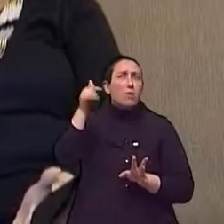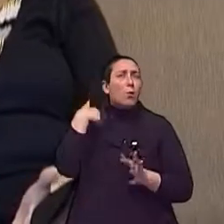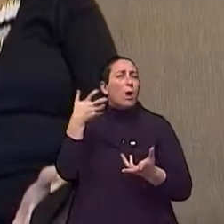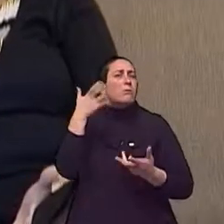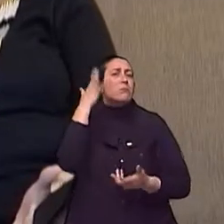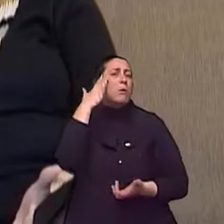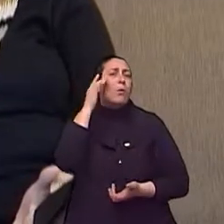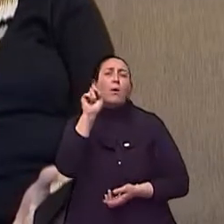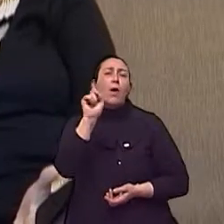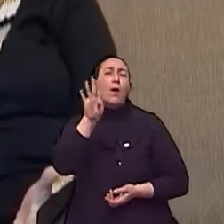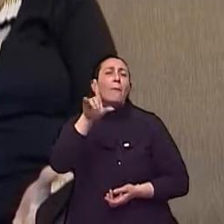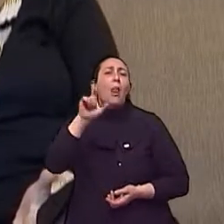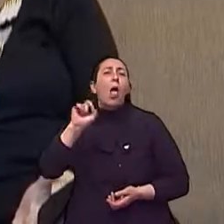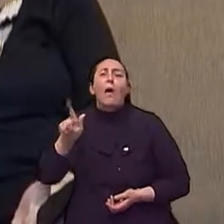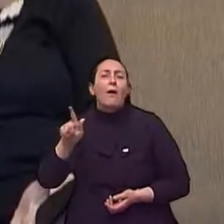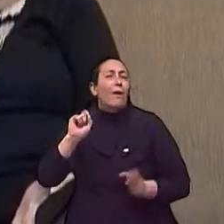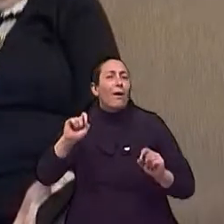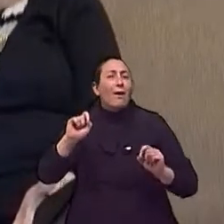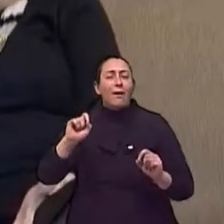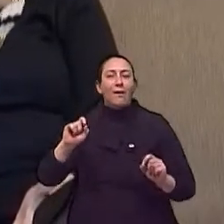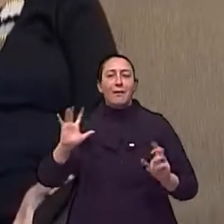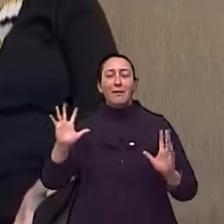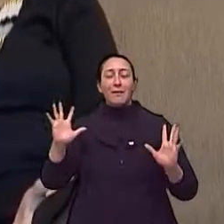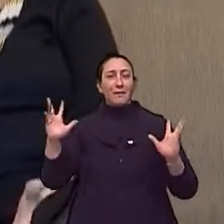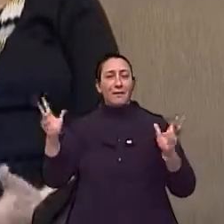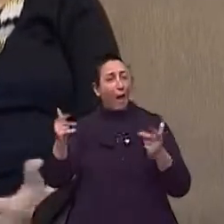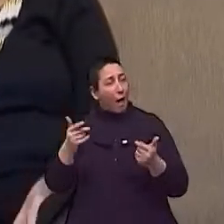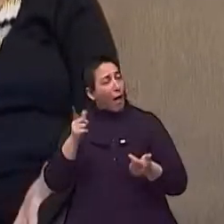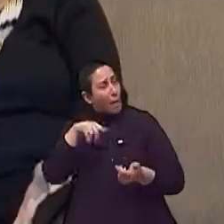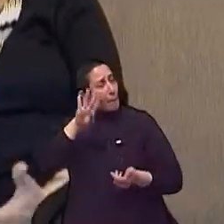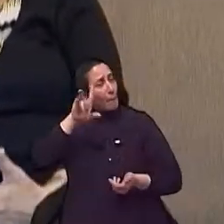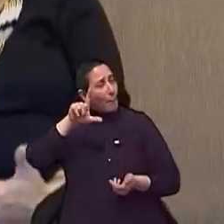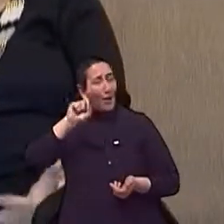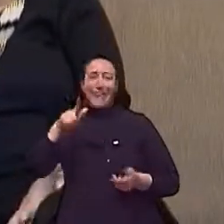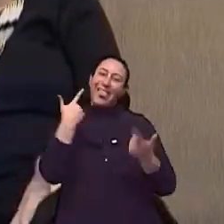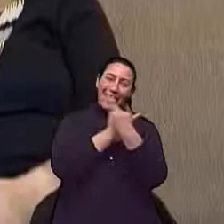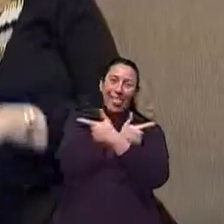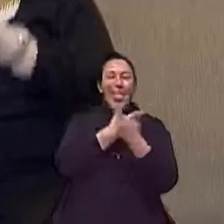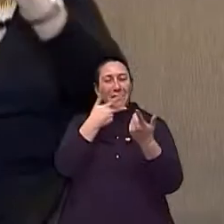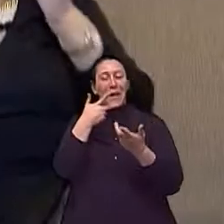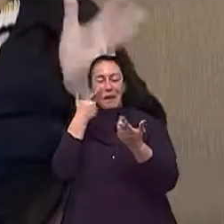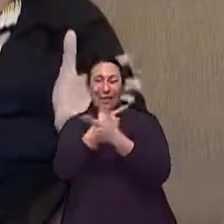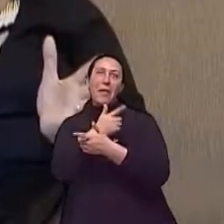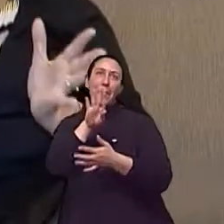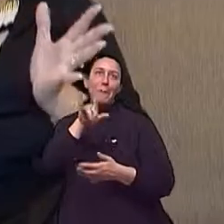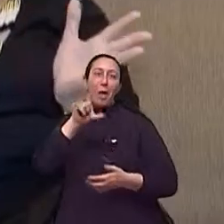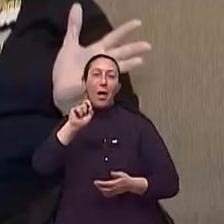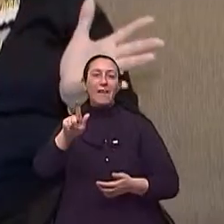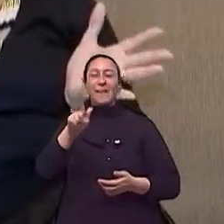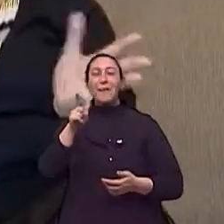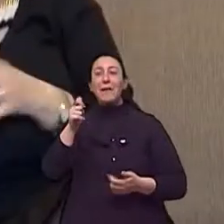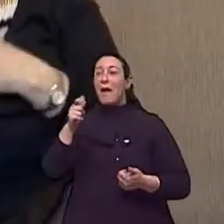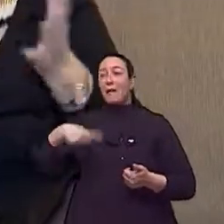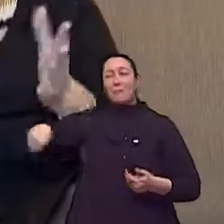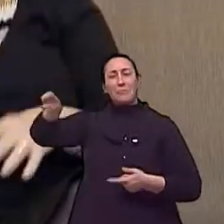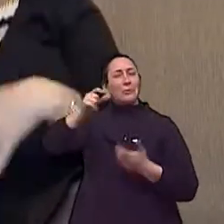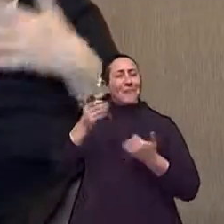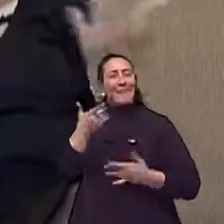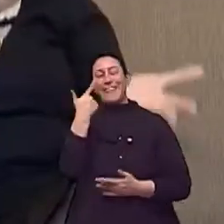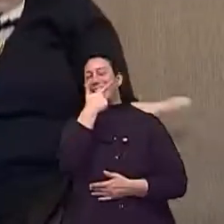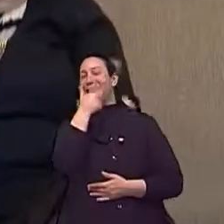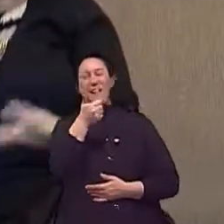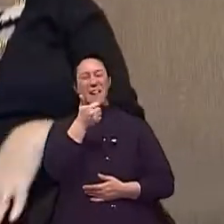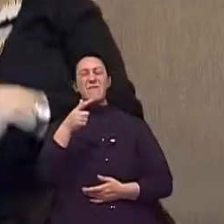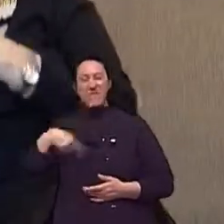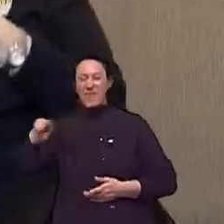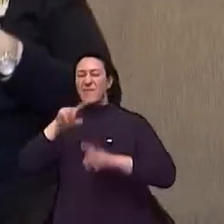queria saber o que que é blogueiro que eu não sei aí me disseram começaram a rir aquela coisa toda bom min adotaram a gurizada me adotou porque disseram assim